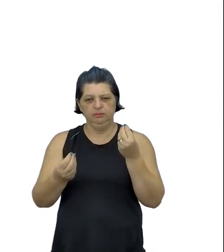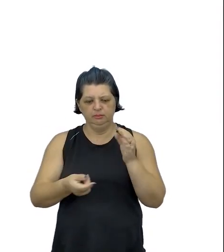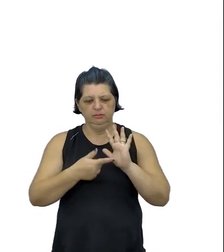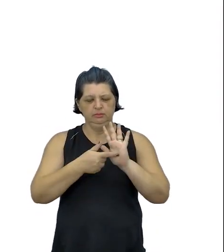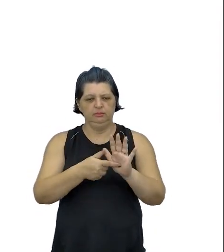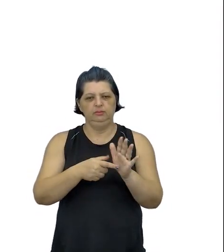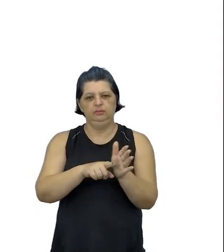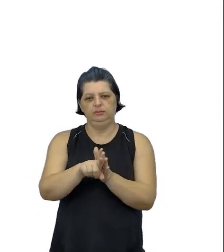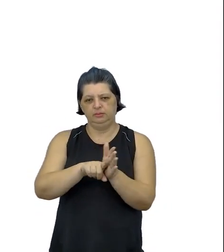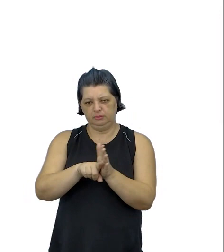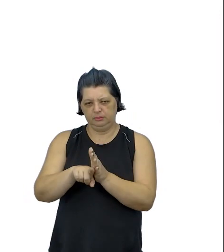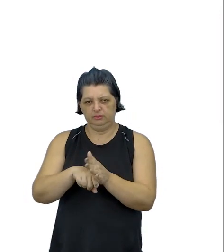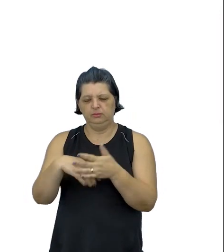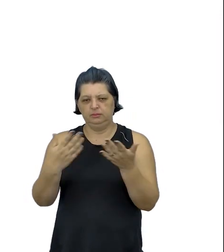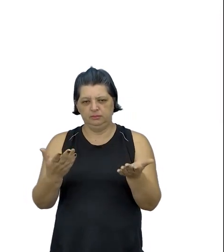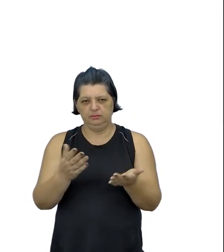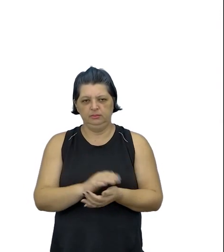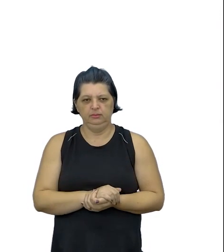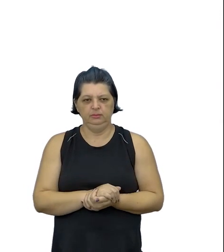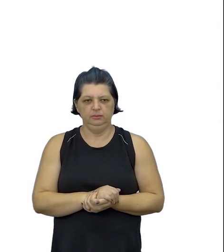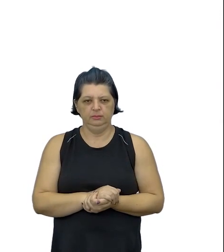pesquisas.